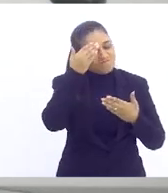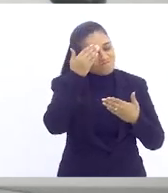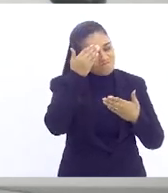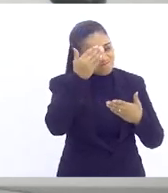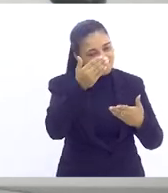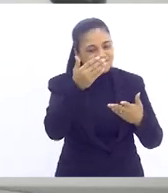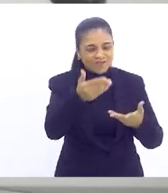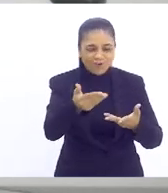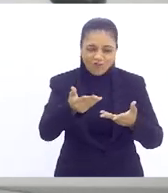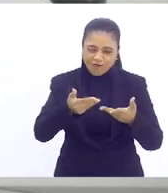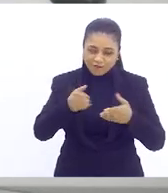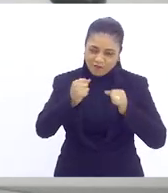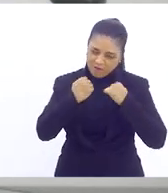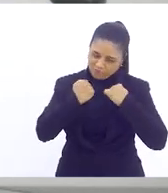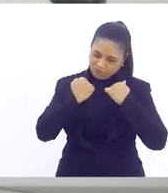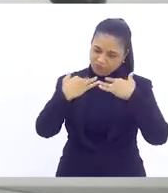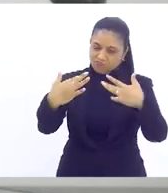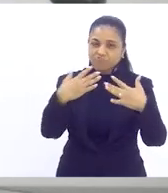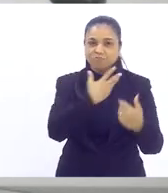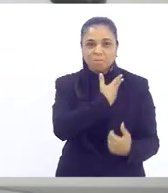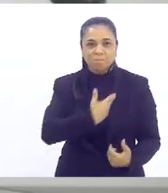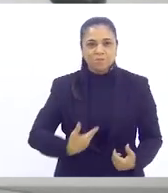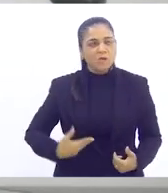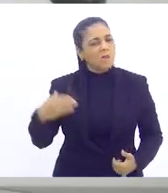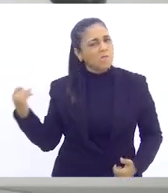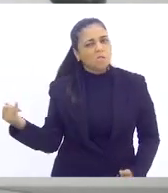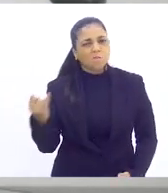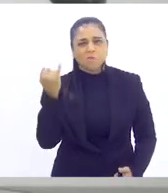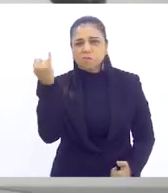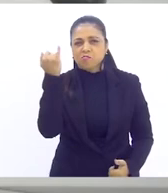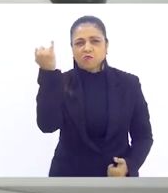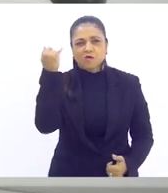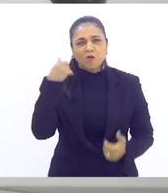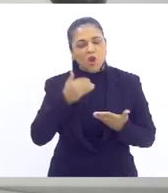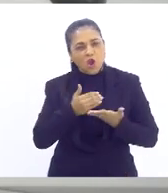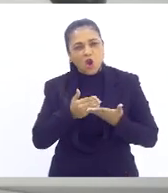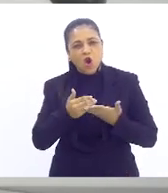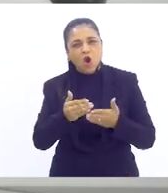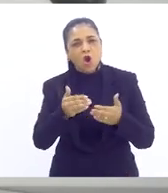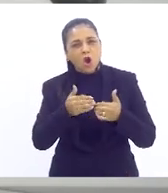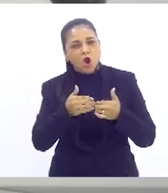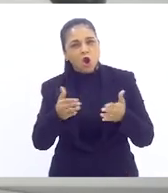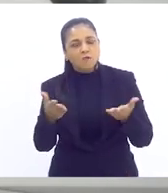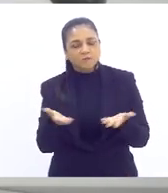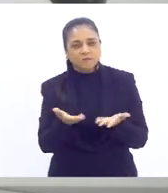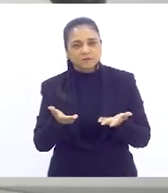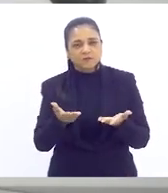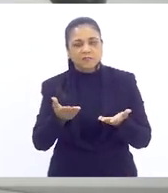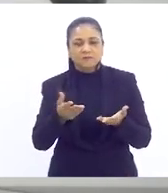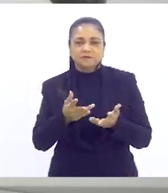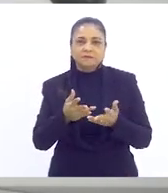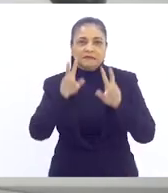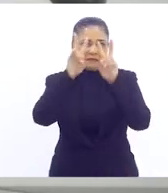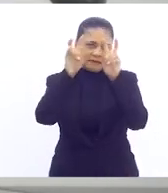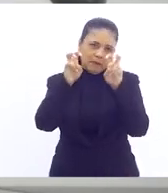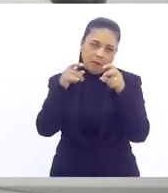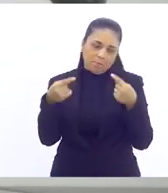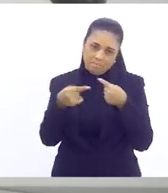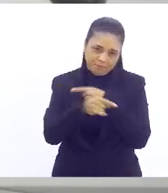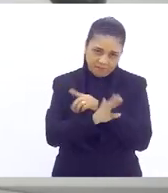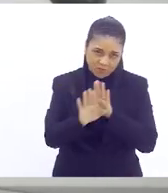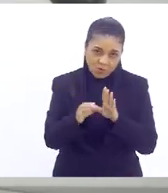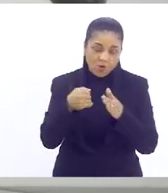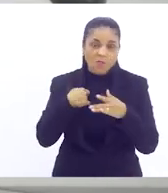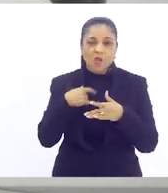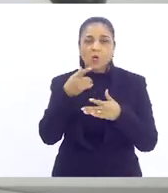essa audiência pública é importante eu queria até começar Eu sei que não é o tema aqui lá pelo